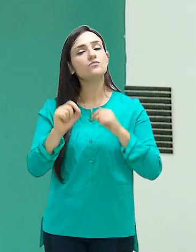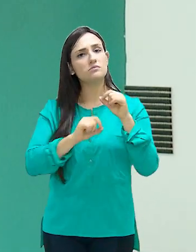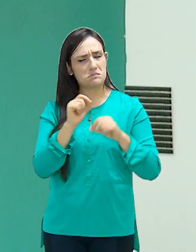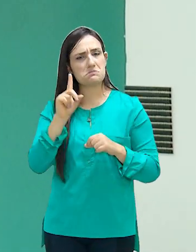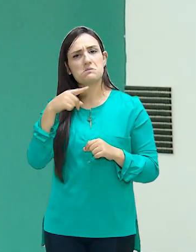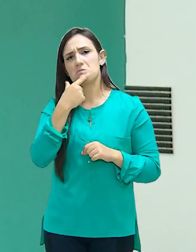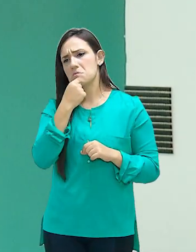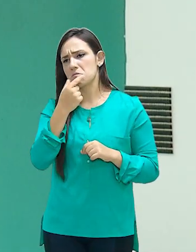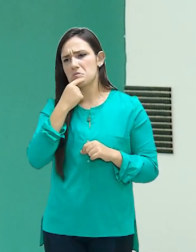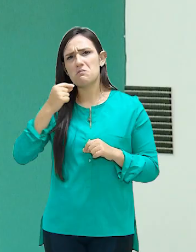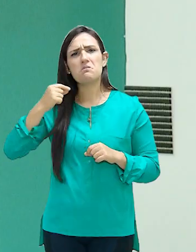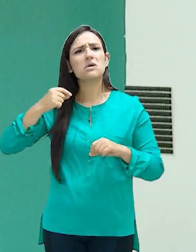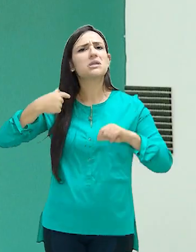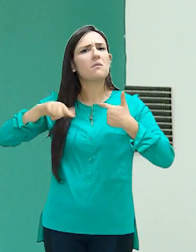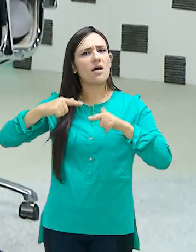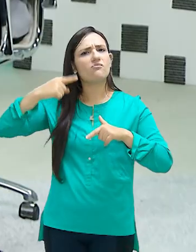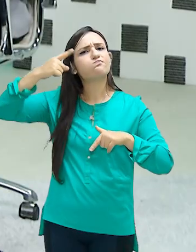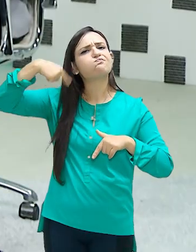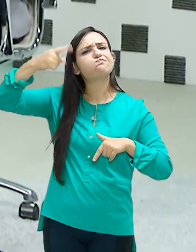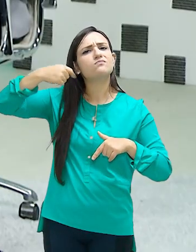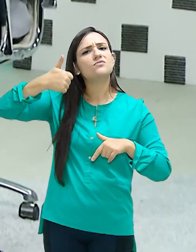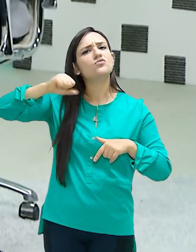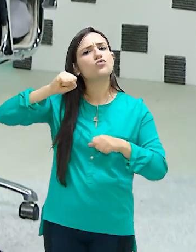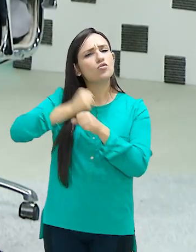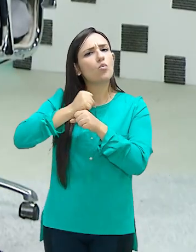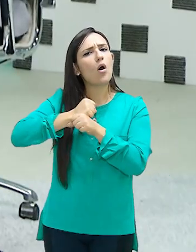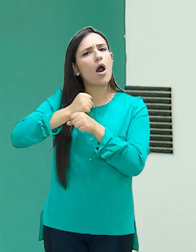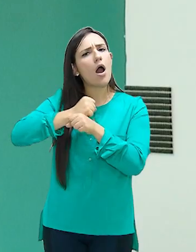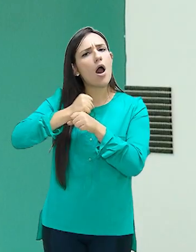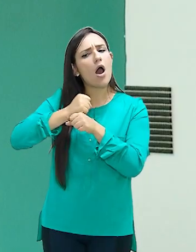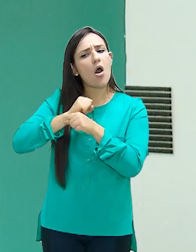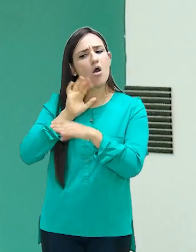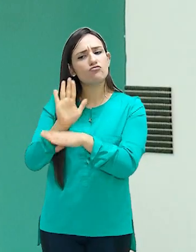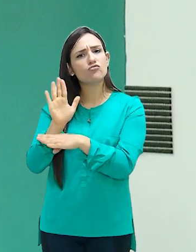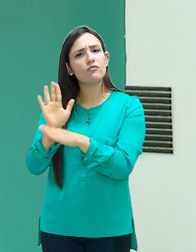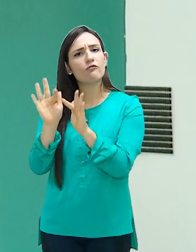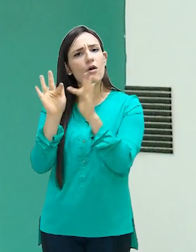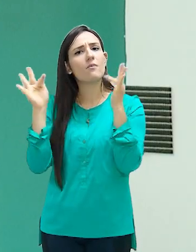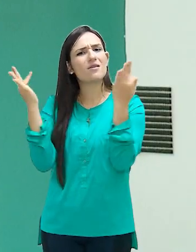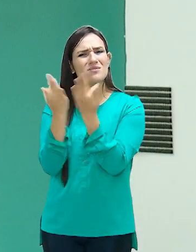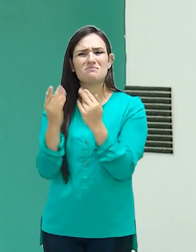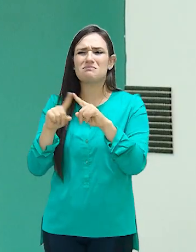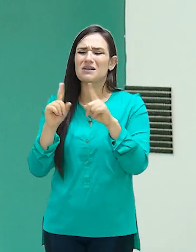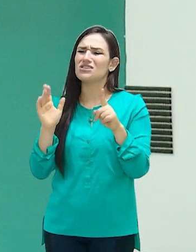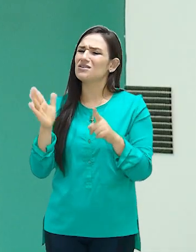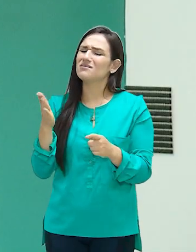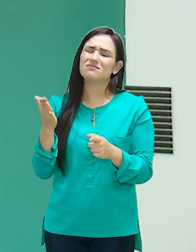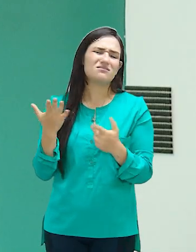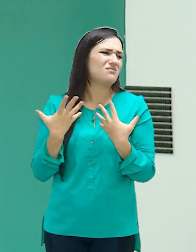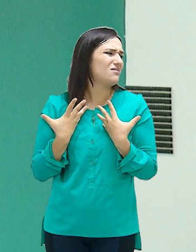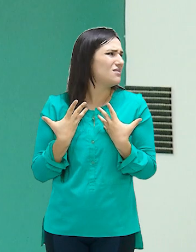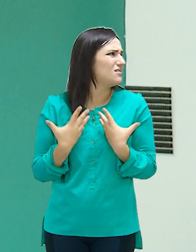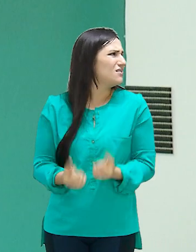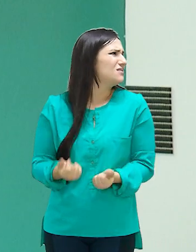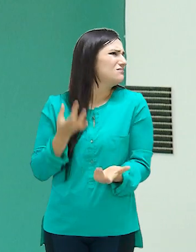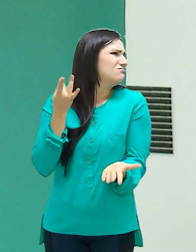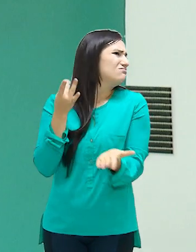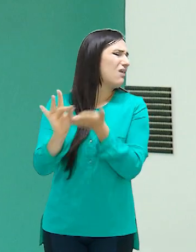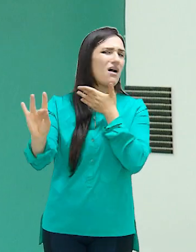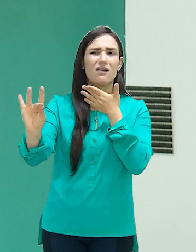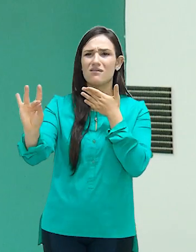família, fazia 18 anos que ele estava advogando no ramo da família, mas ele estava enojado, ele